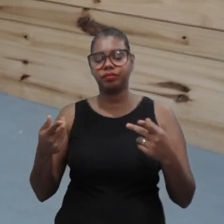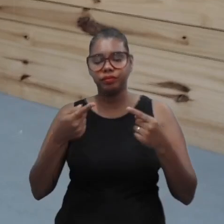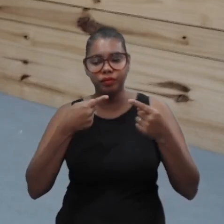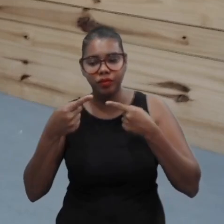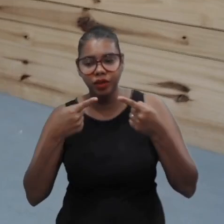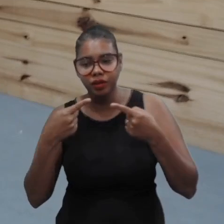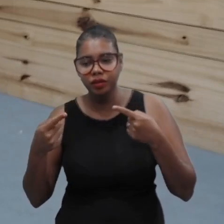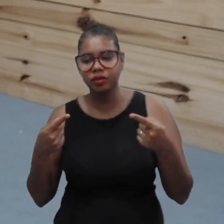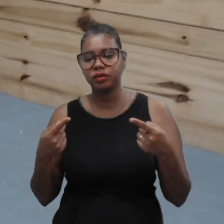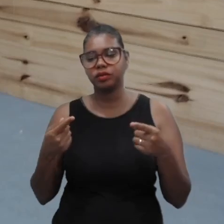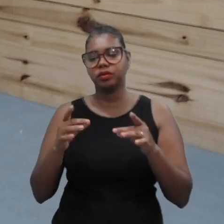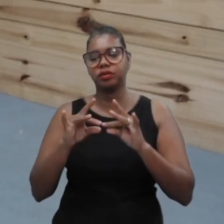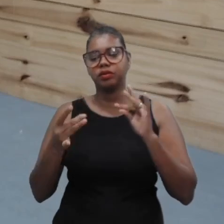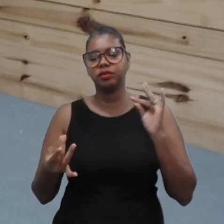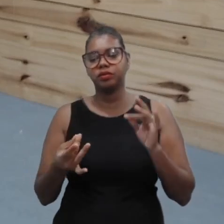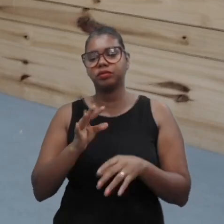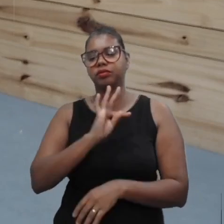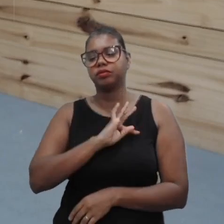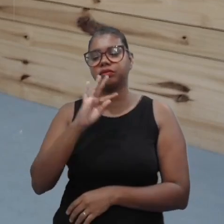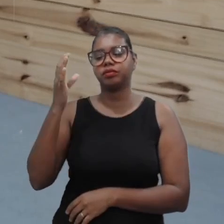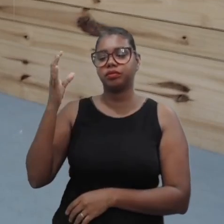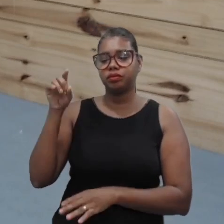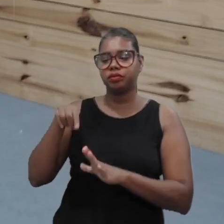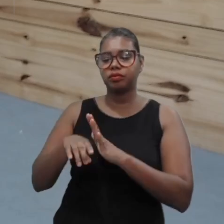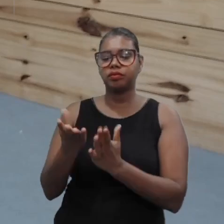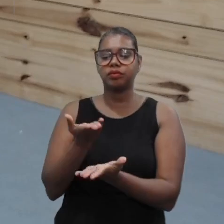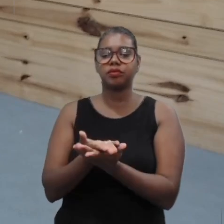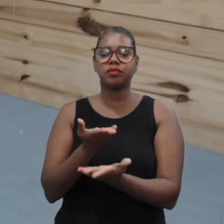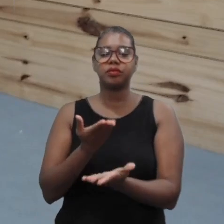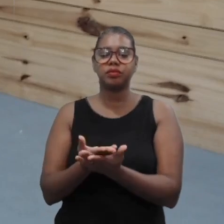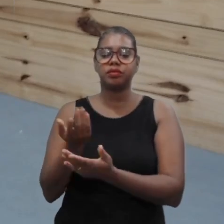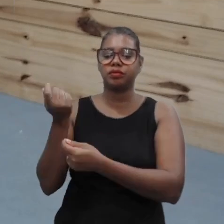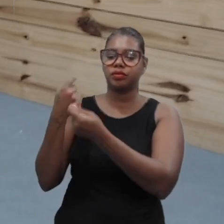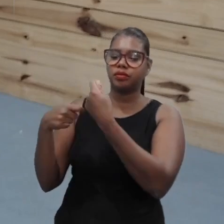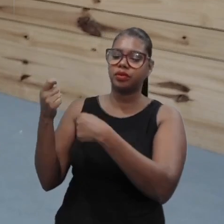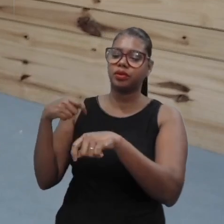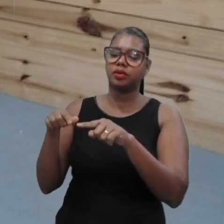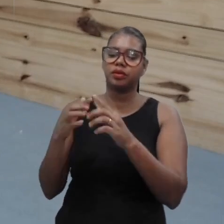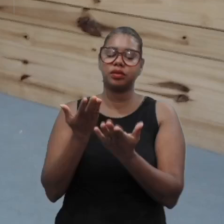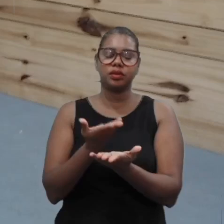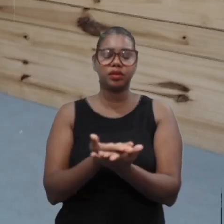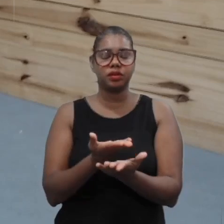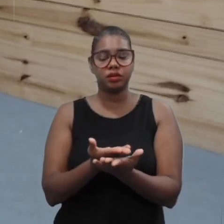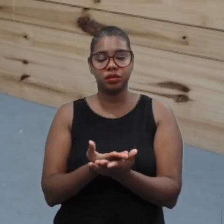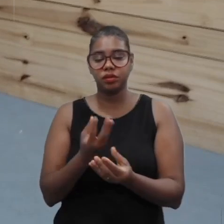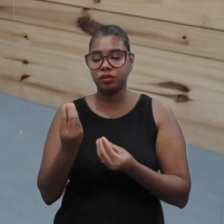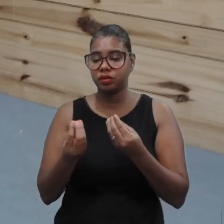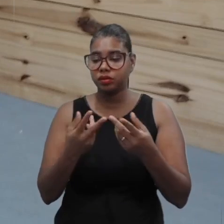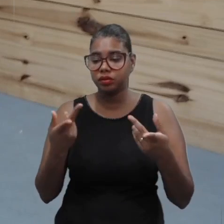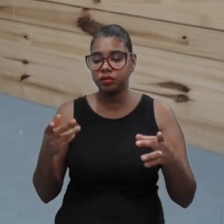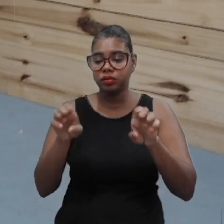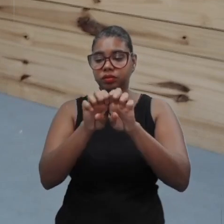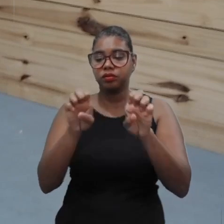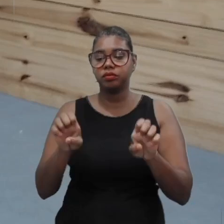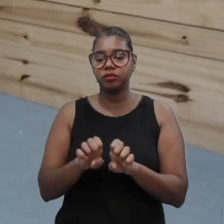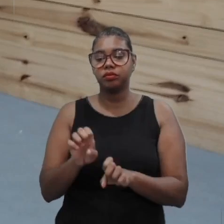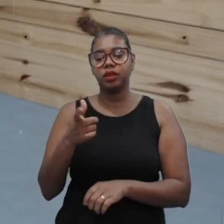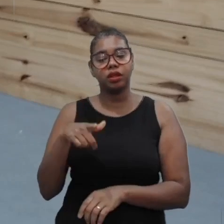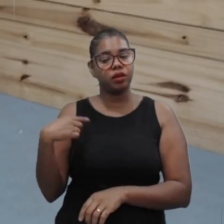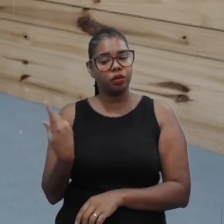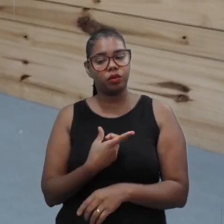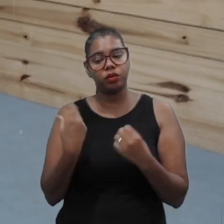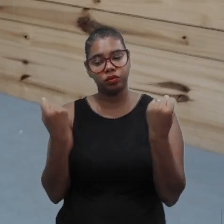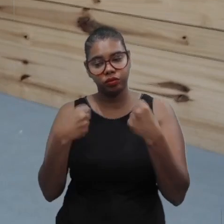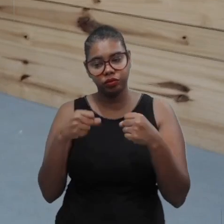mais clássicas, técnicas, científicas, que traziam a administração escolar como algo mais estruturado. Não, a gente